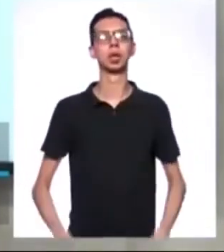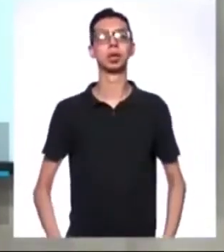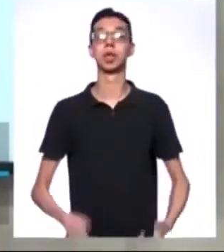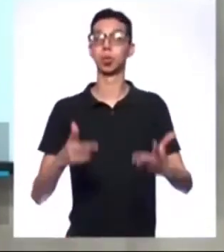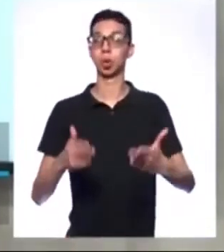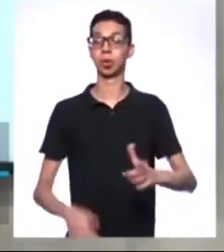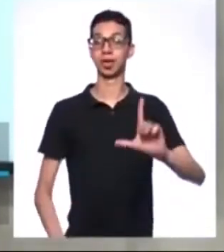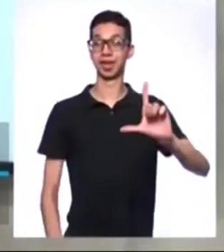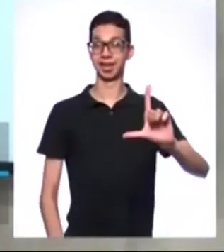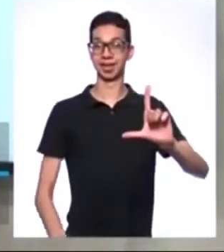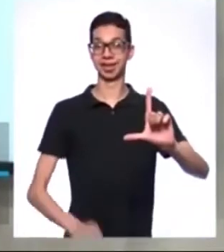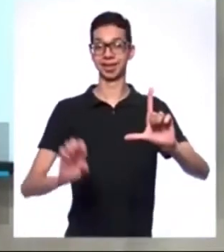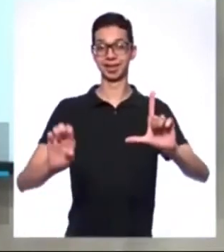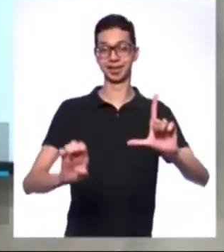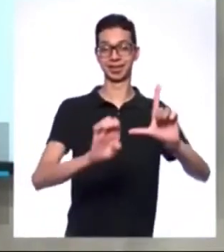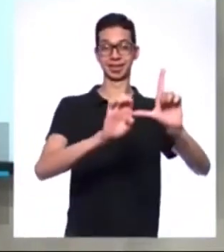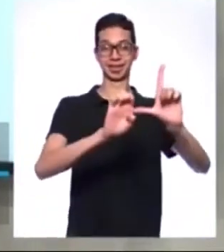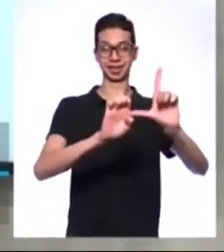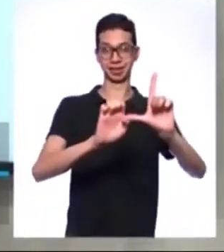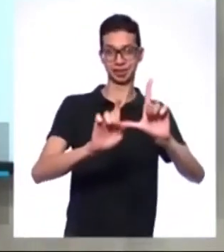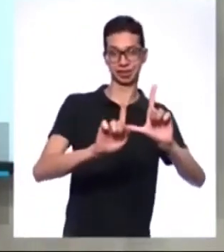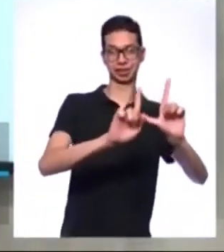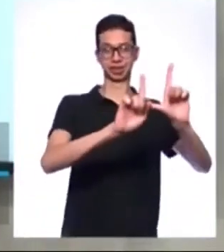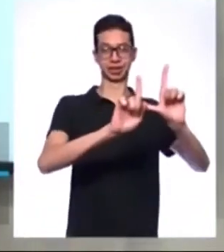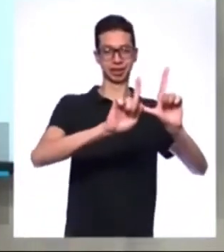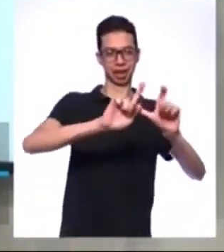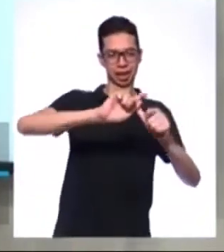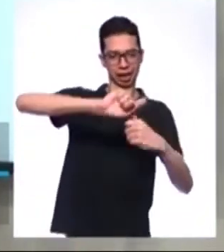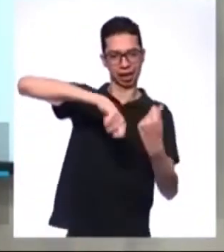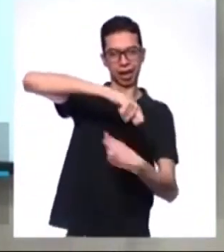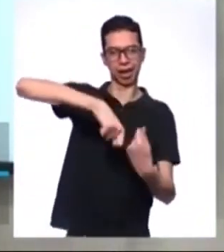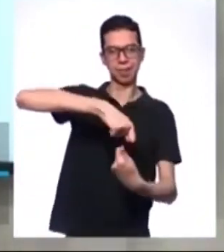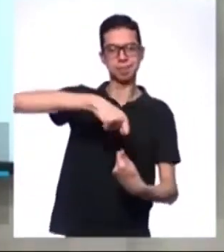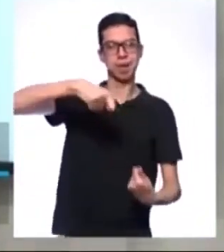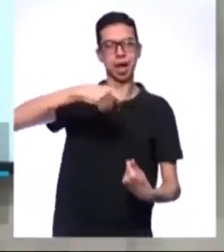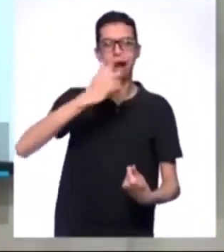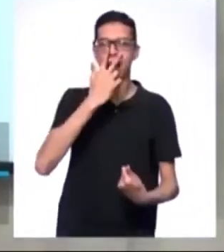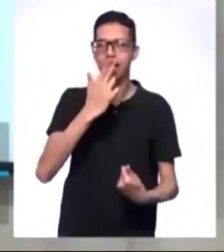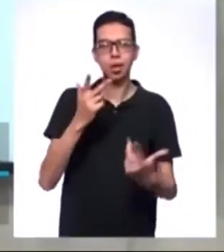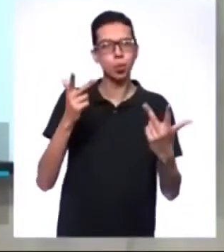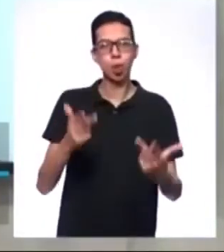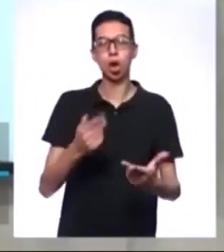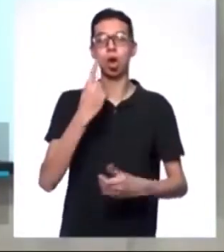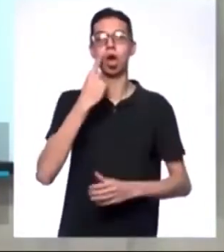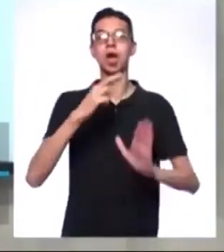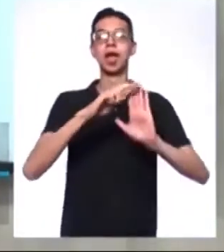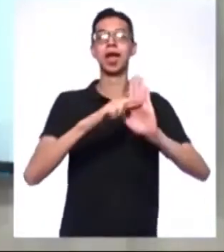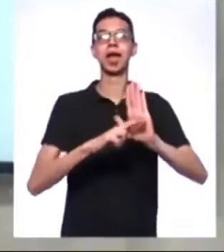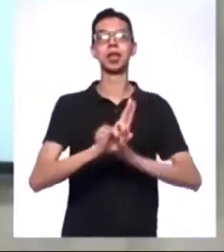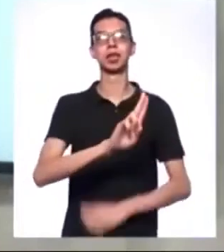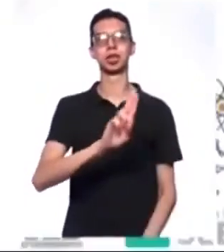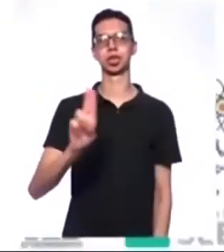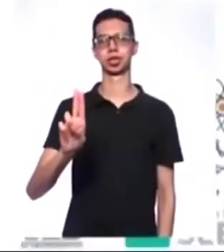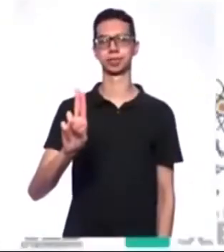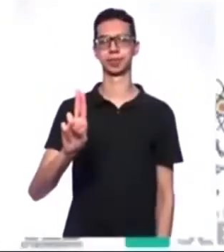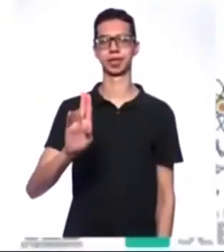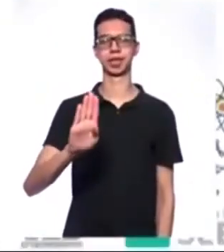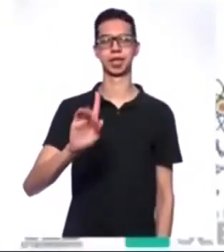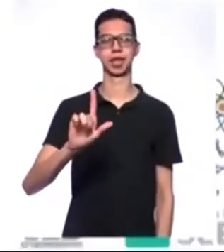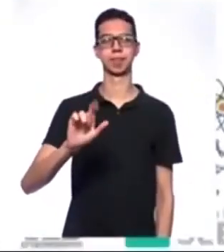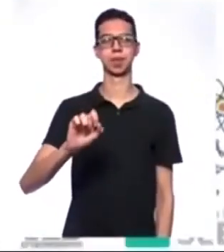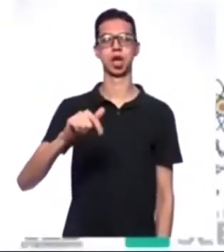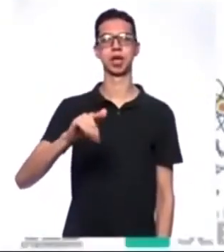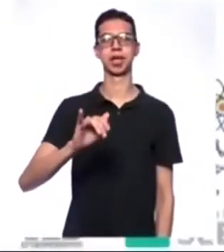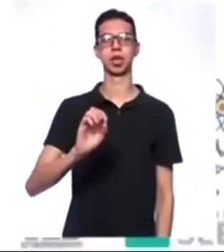amarrar essas letras não bloquinho ó dá uma olhadinha regra do bloquinho colocada